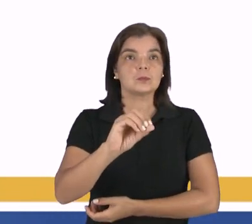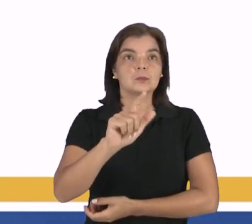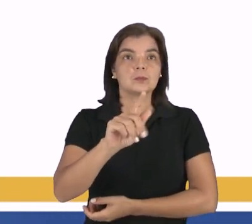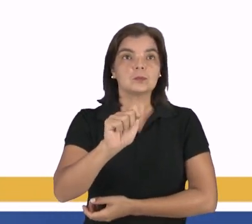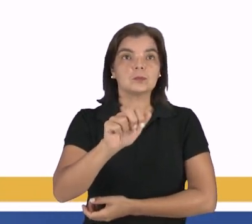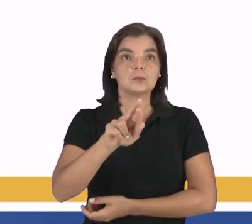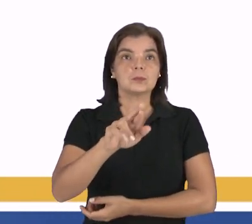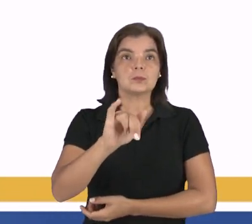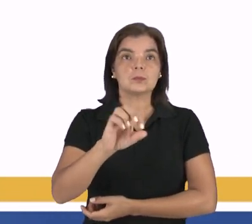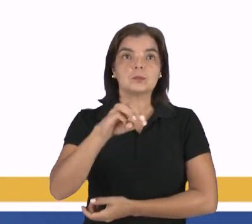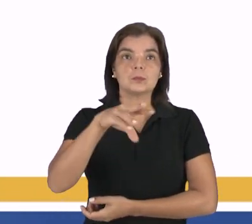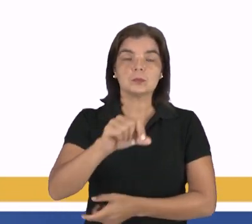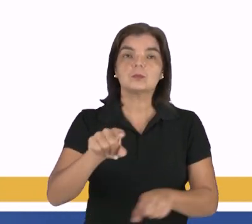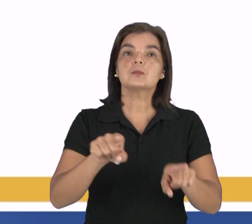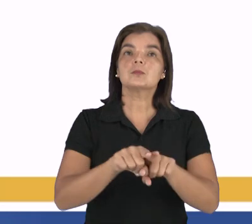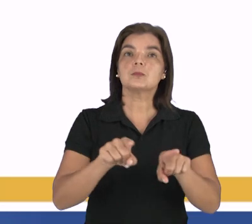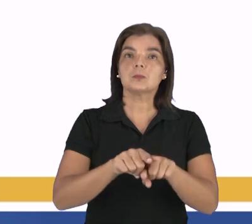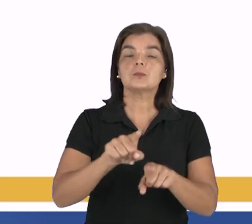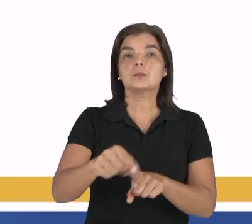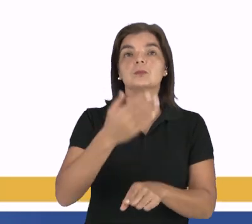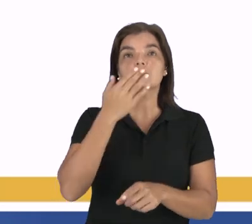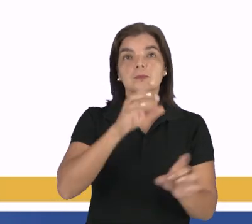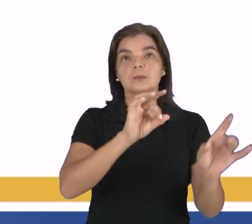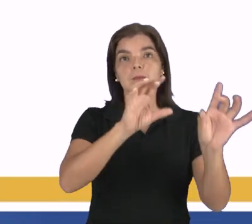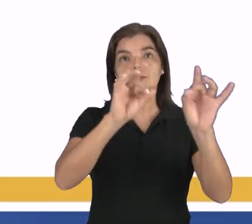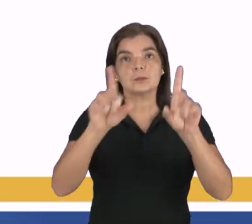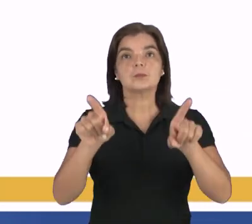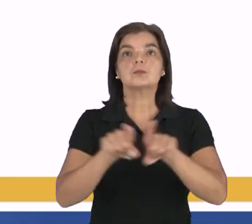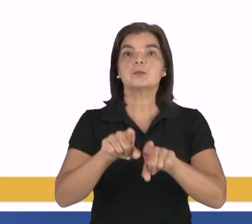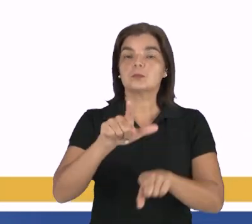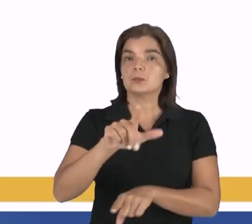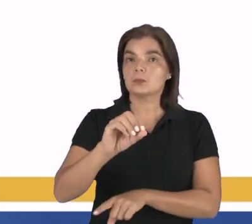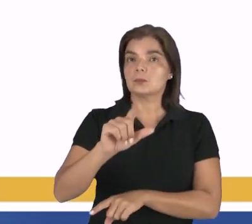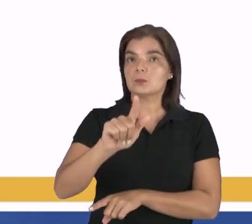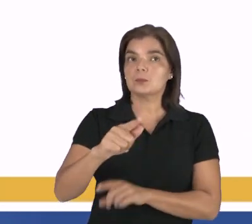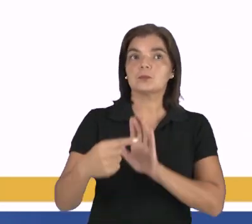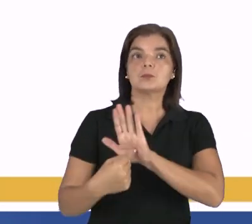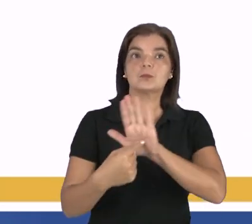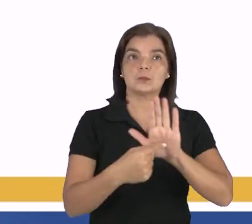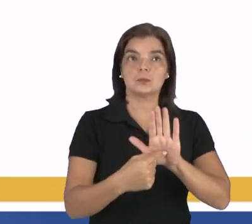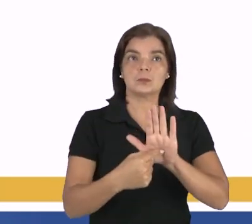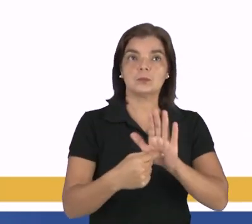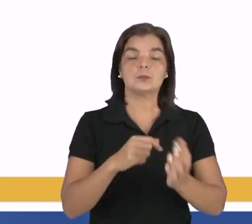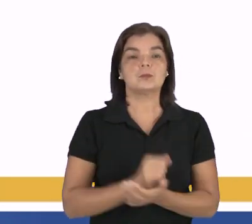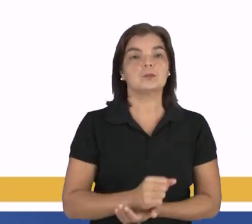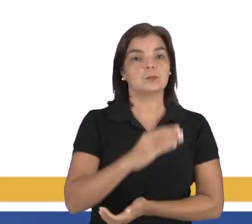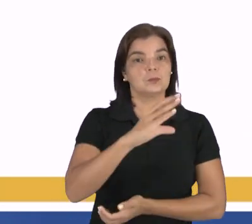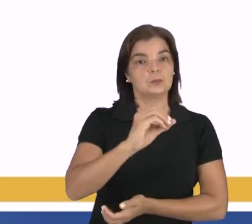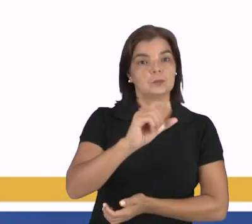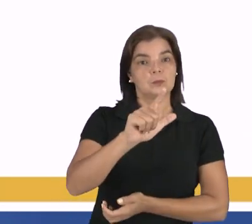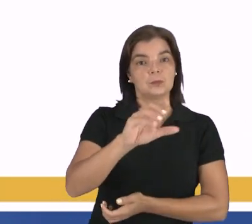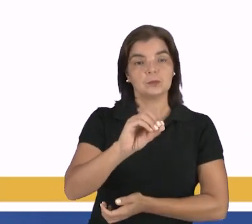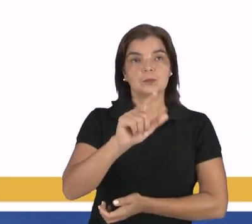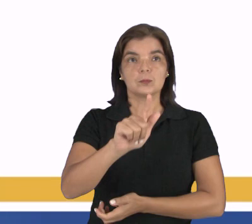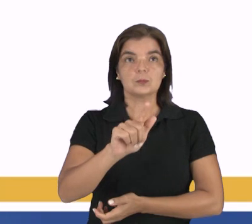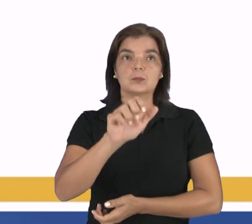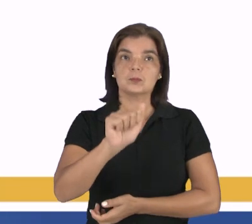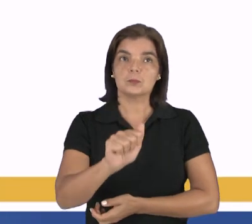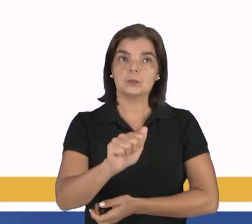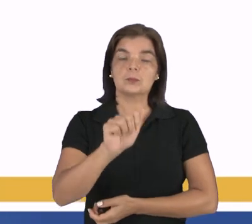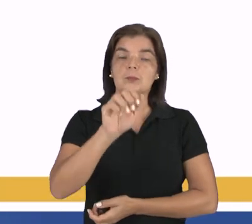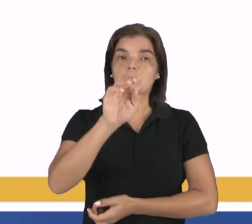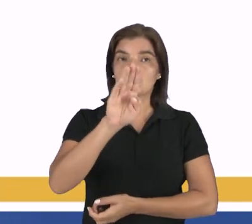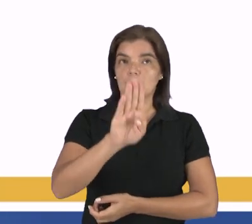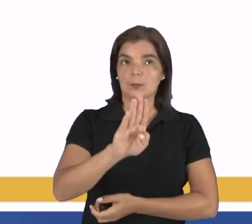tá? O chamado cologaritmo é um tipo especial de logaritmo expresso pela seguinte expressão. O